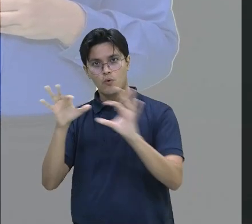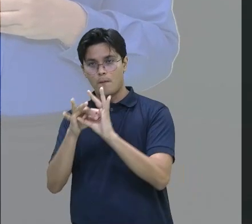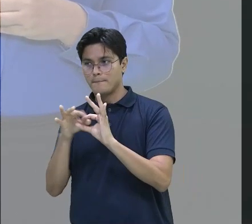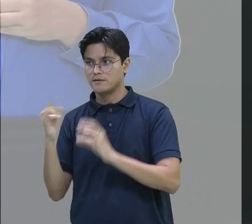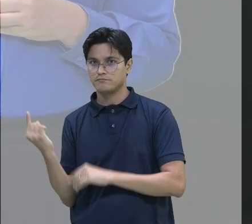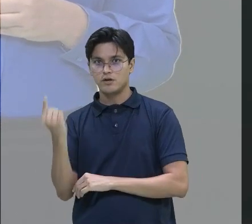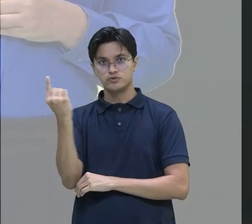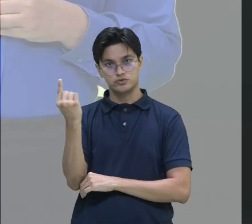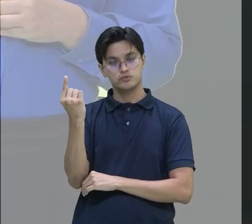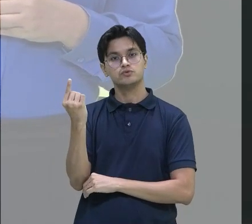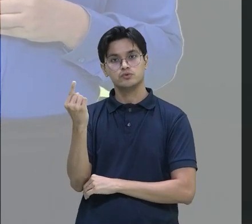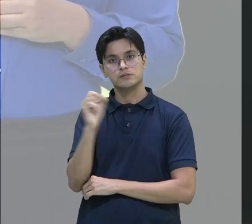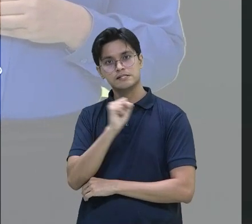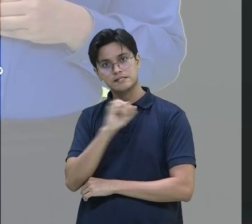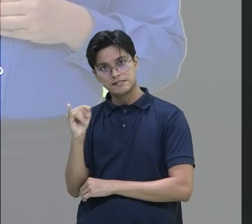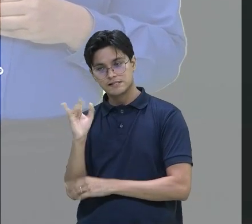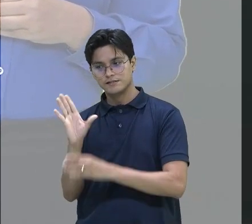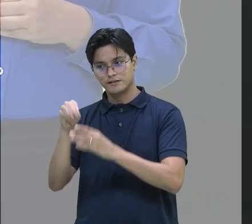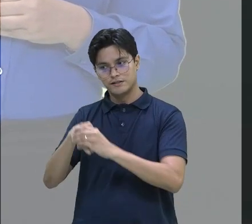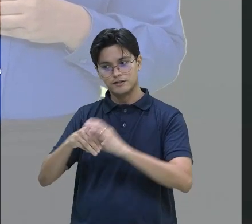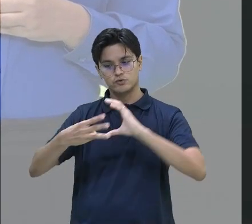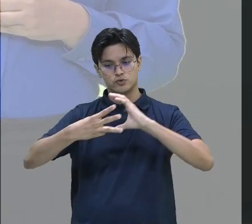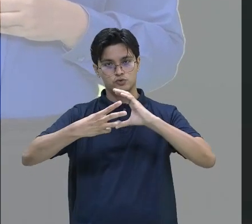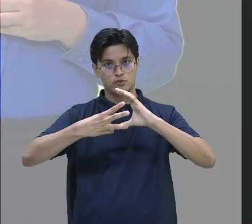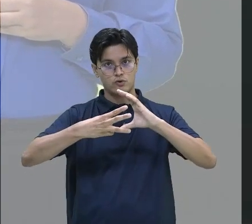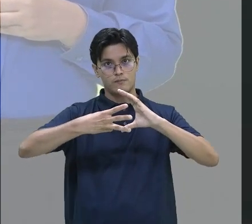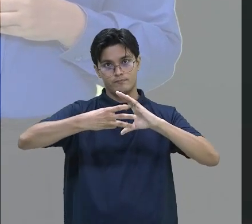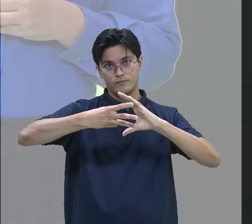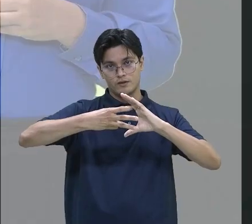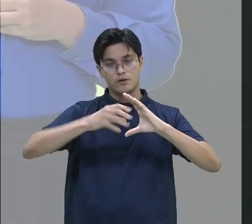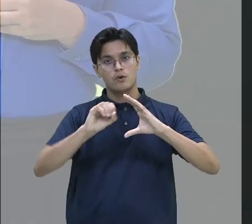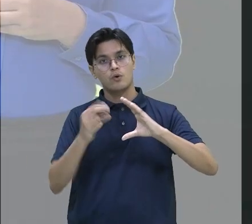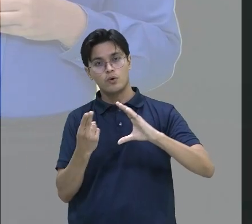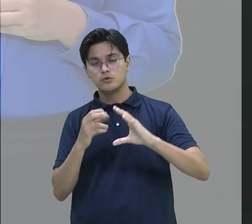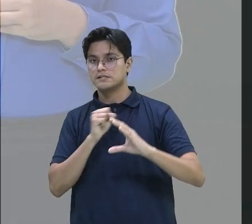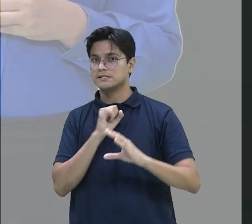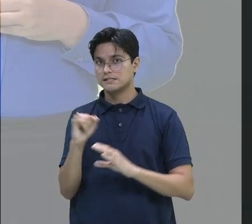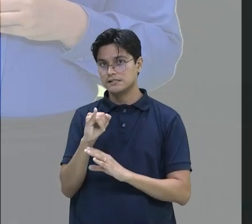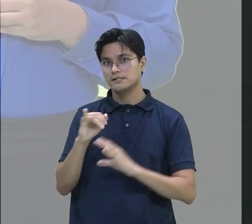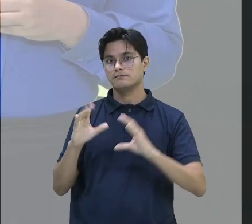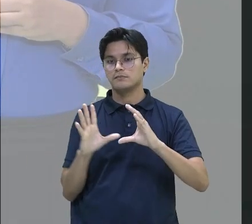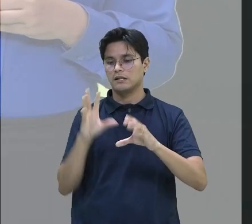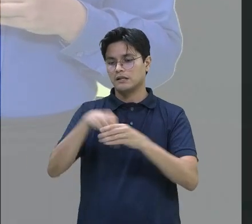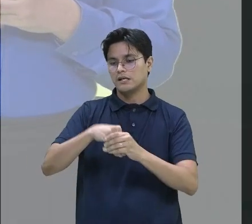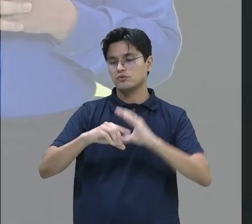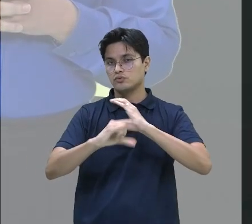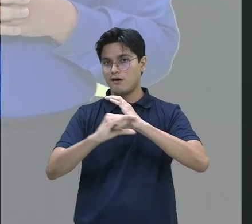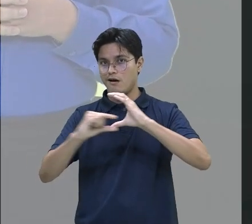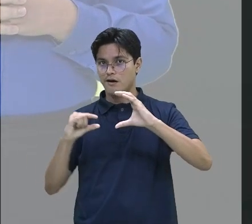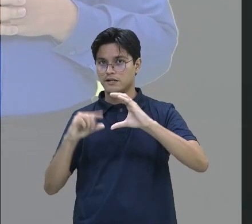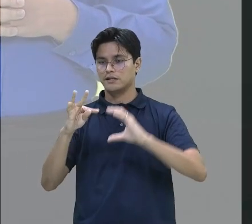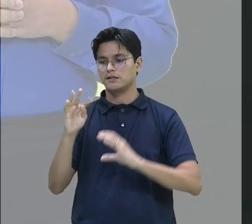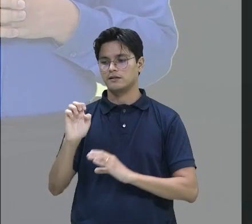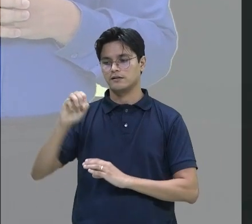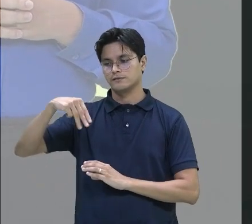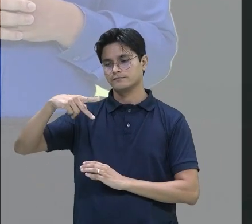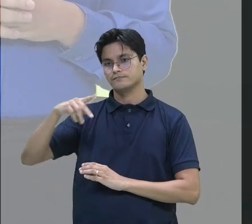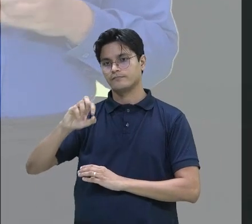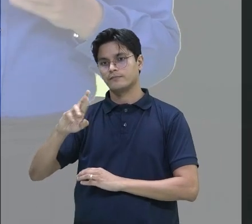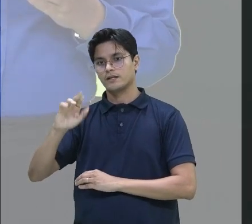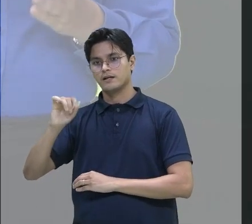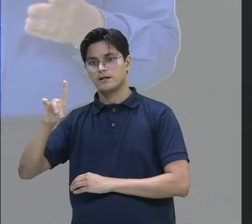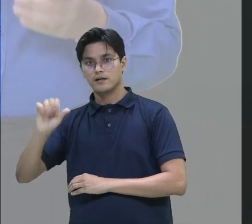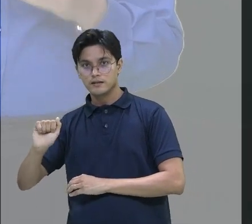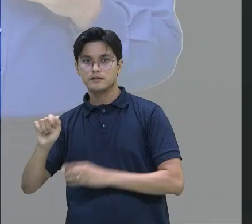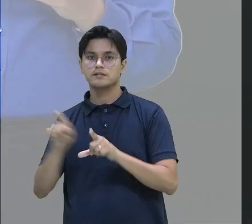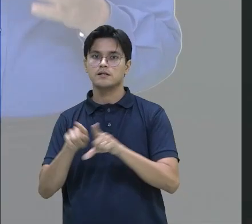dentro dos trópicos, se está numa zona temperada, que é o deslocamento, né, do ar